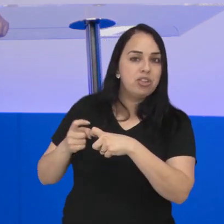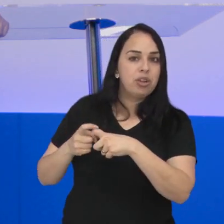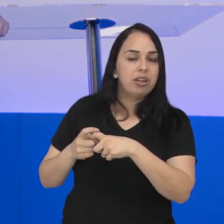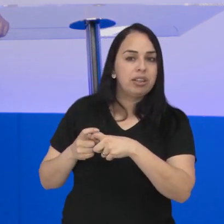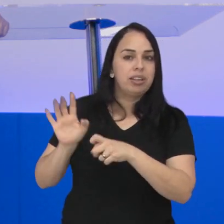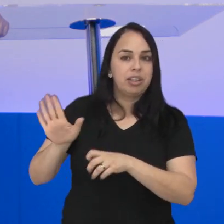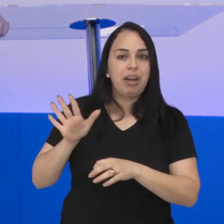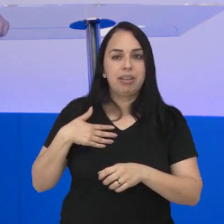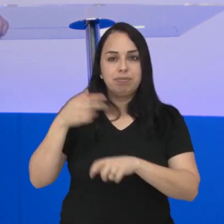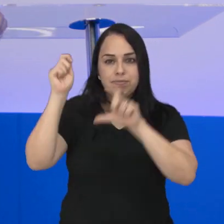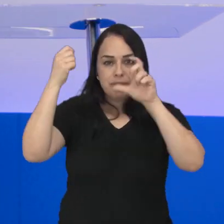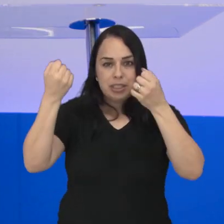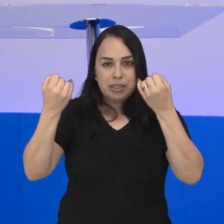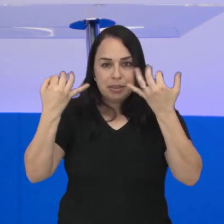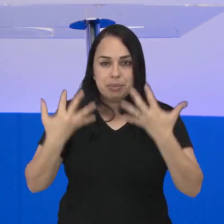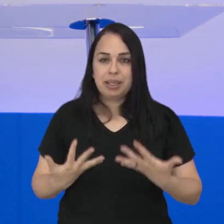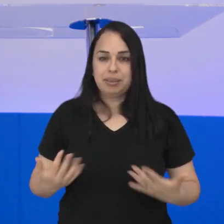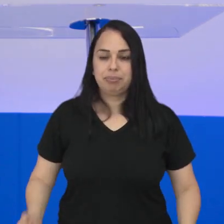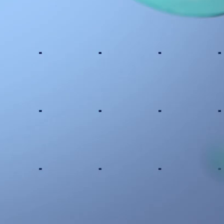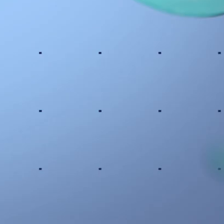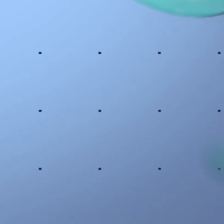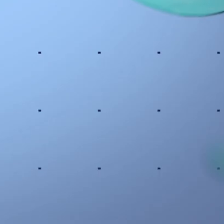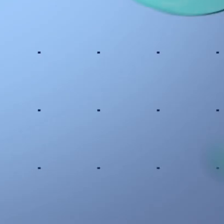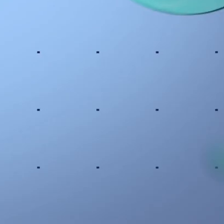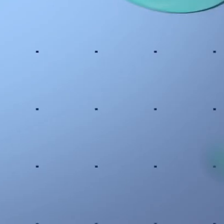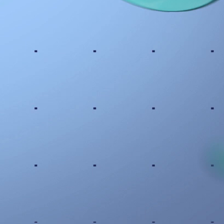médicos parceiros prepararam pra gente. Roda aí.